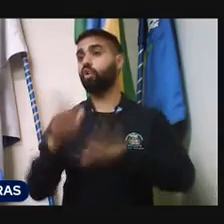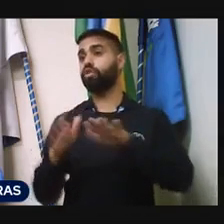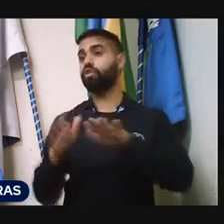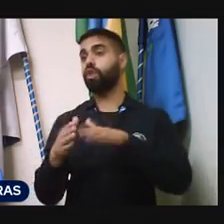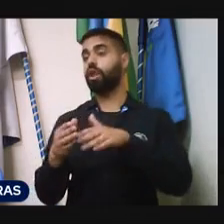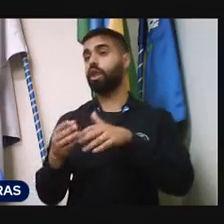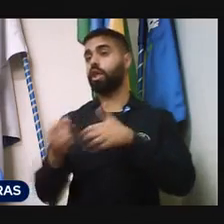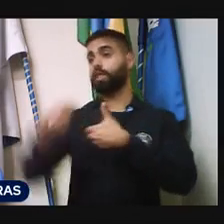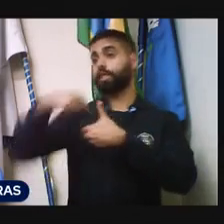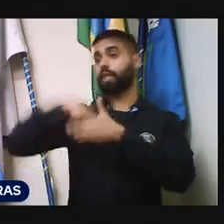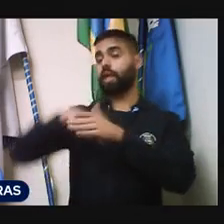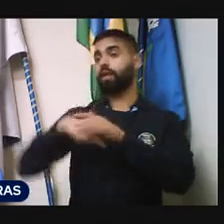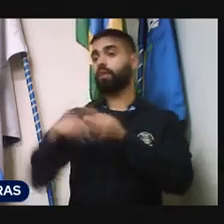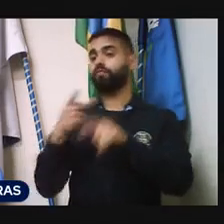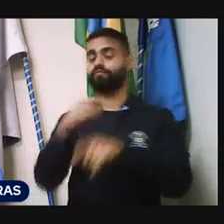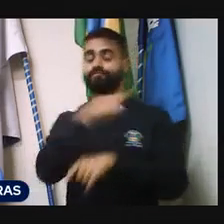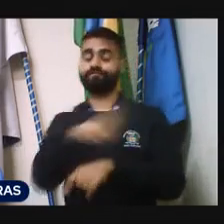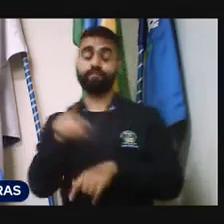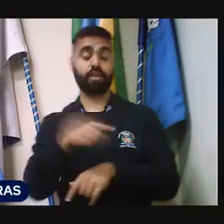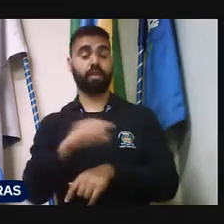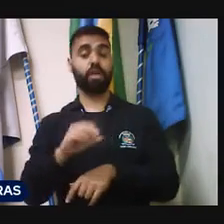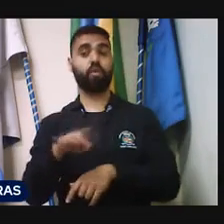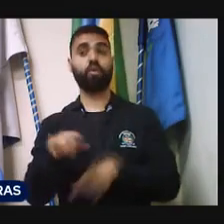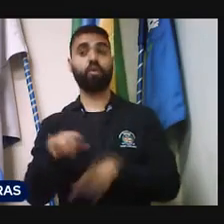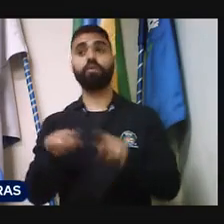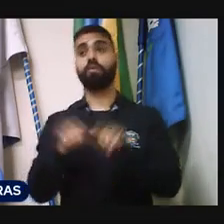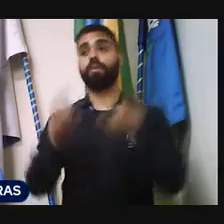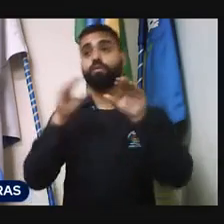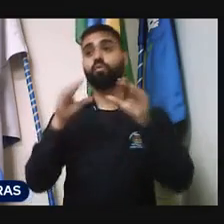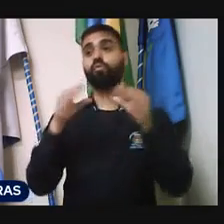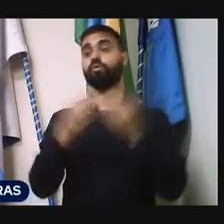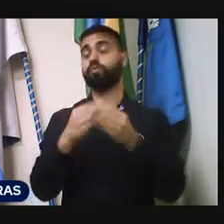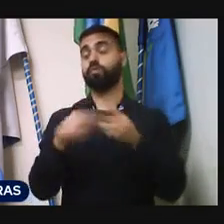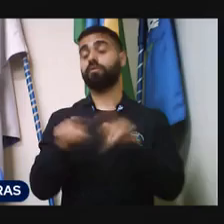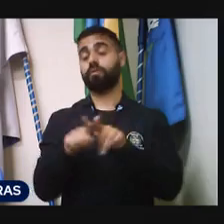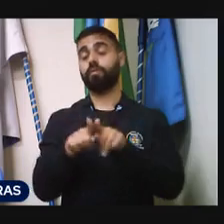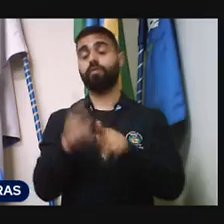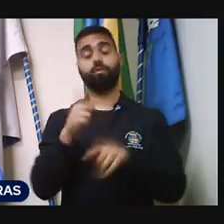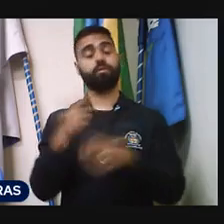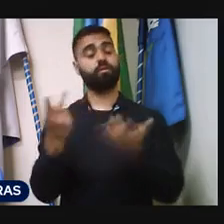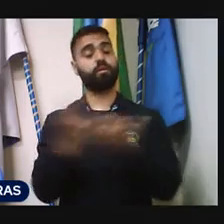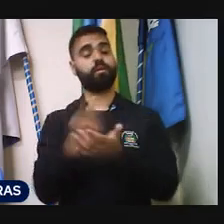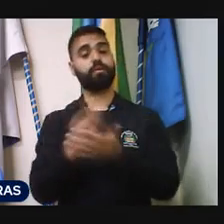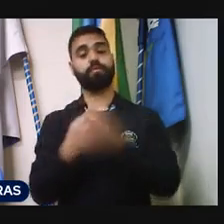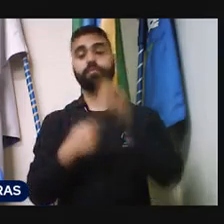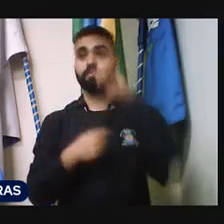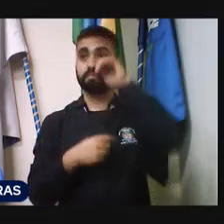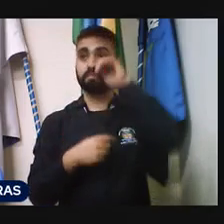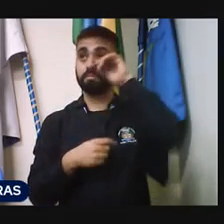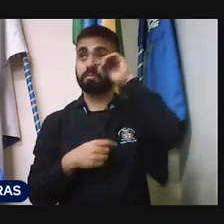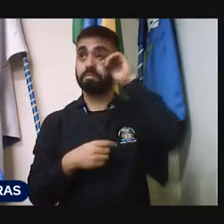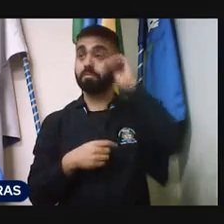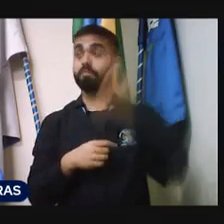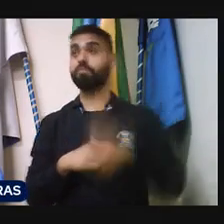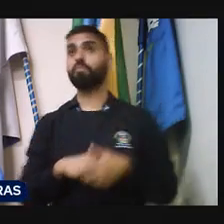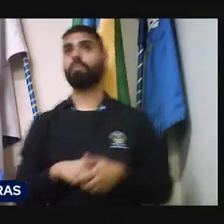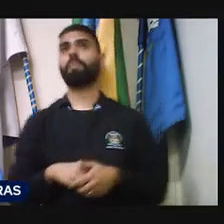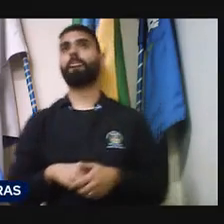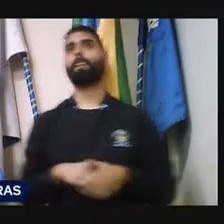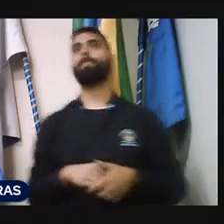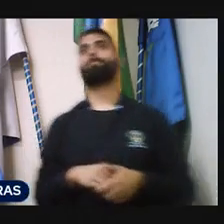e ela reprovou assim como o Conselho Municipal de previdência E aí a gente aqui é colocado